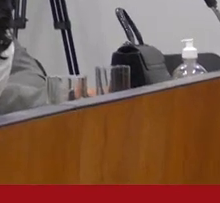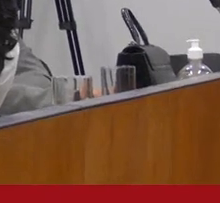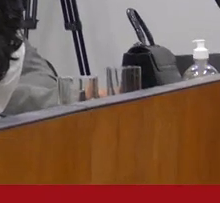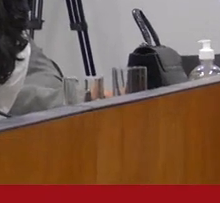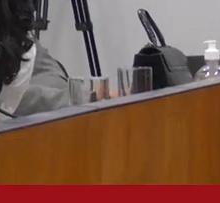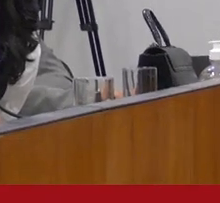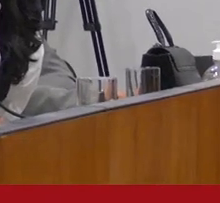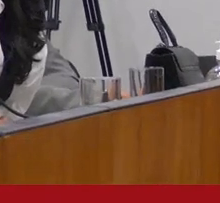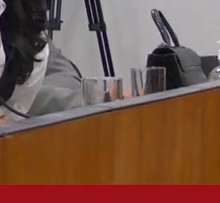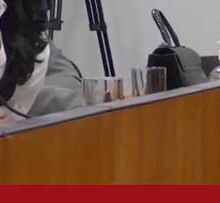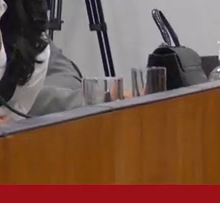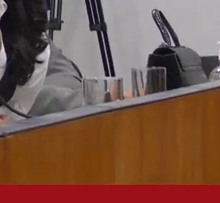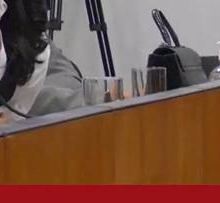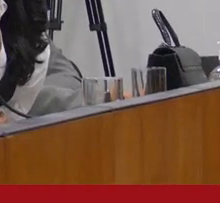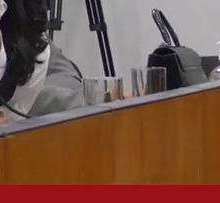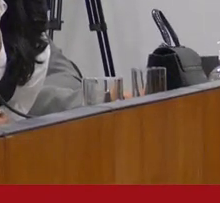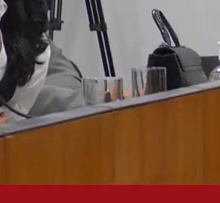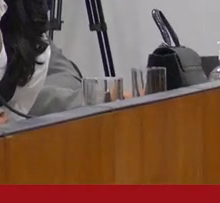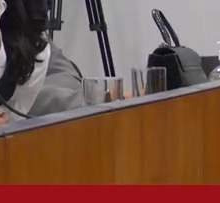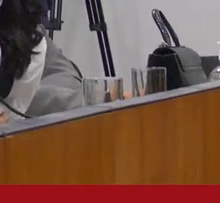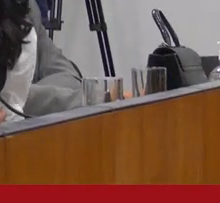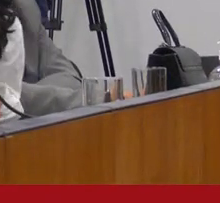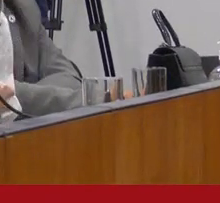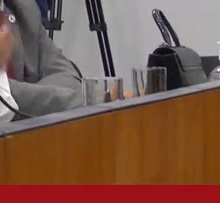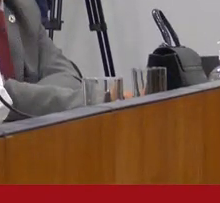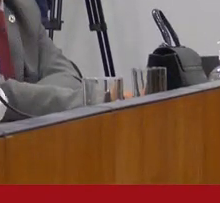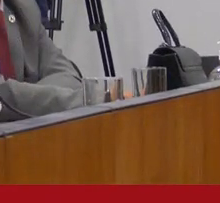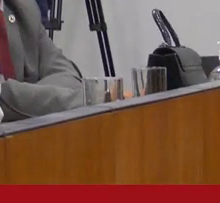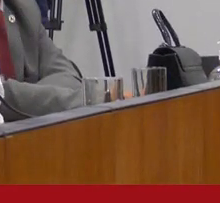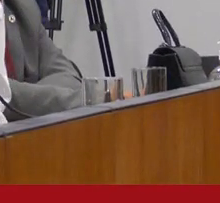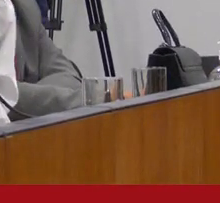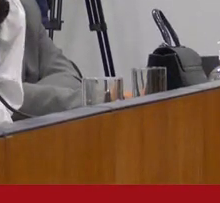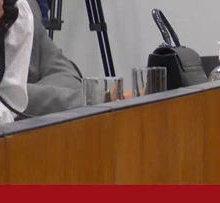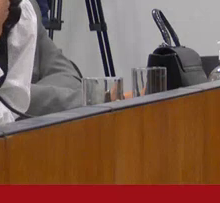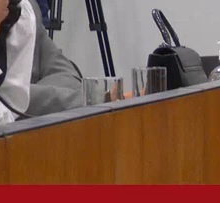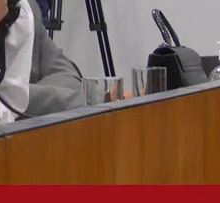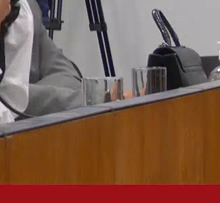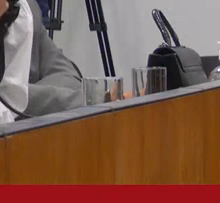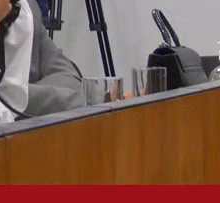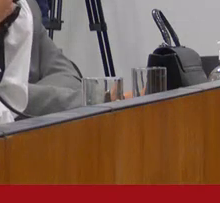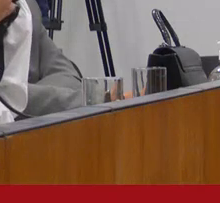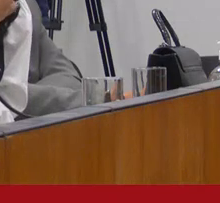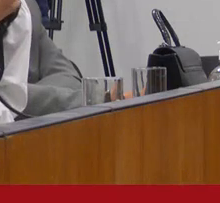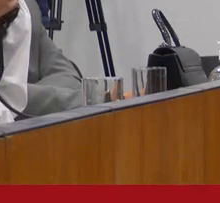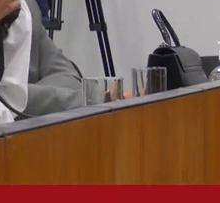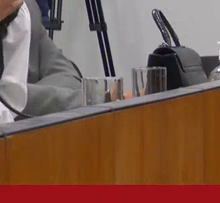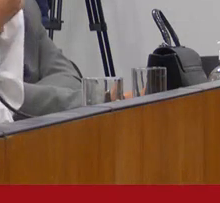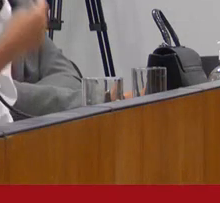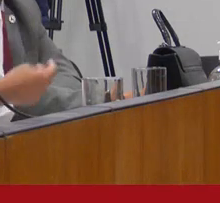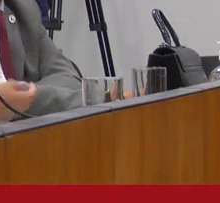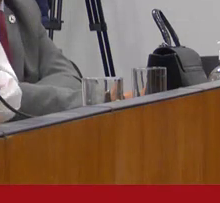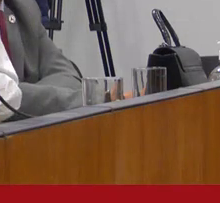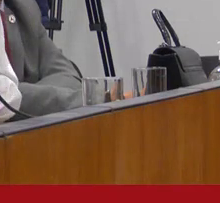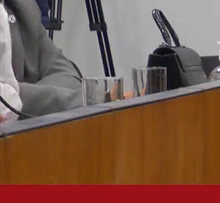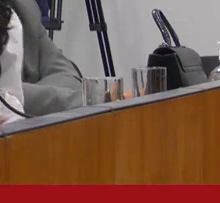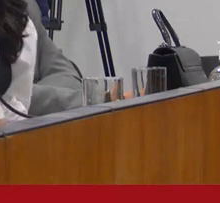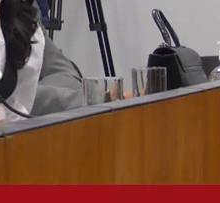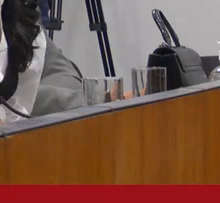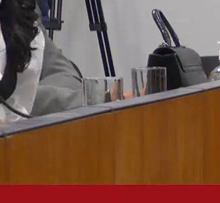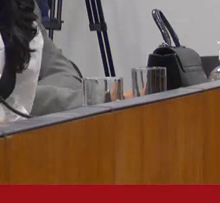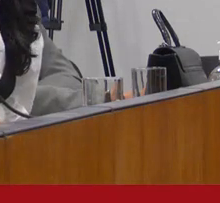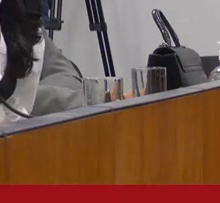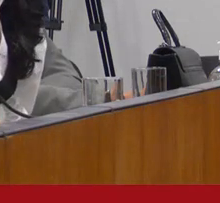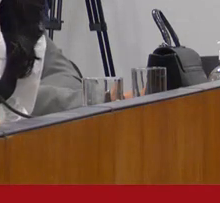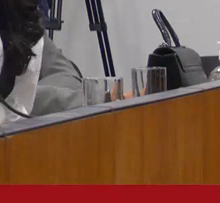quase houve as vias de fato entre o deputado líder de governo desta casa e